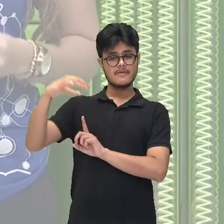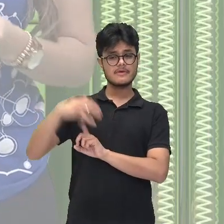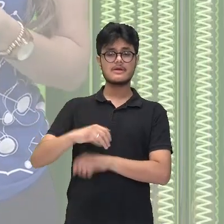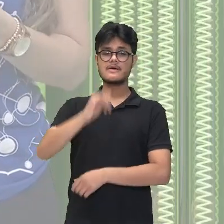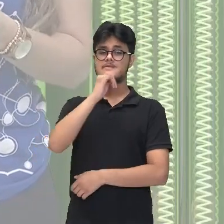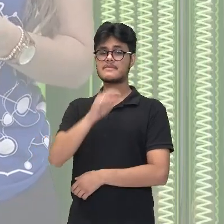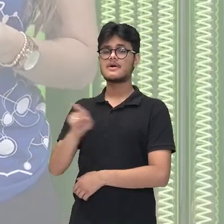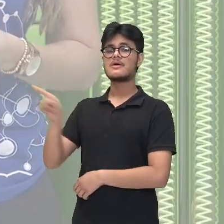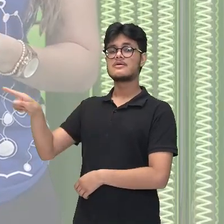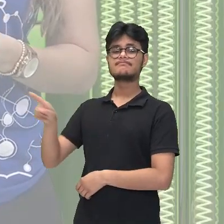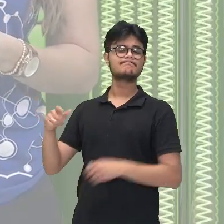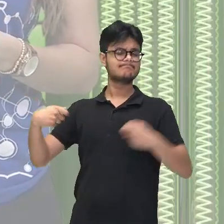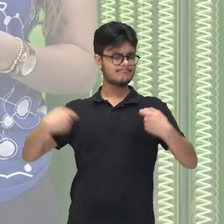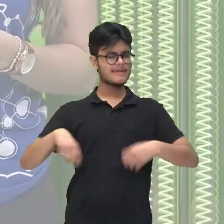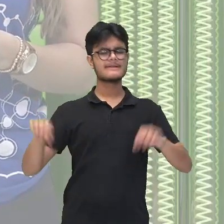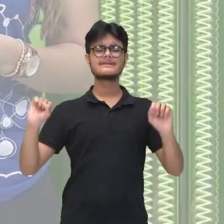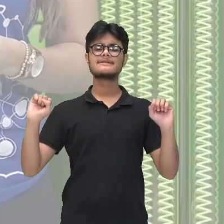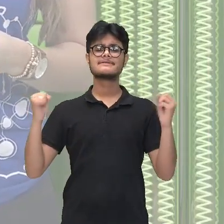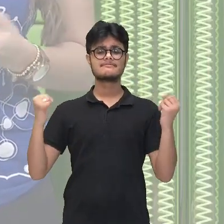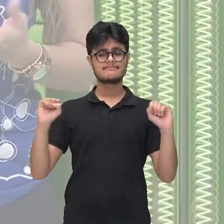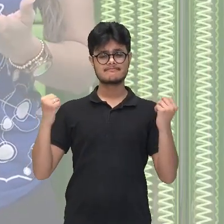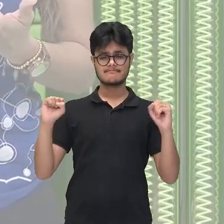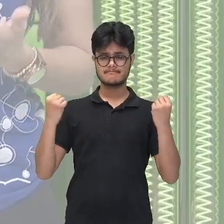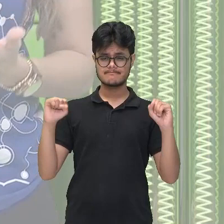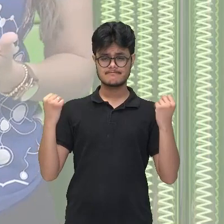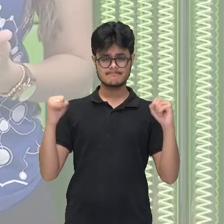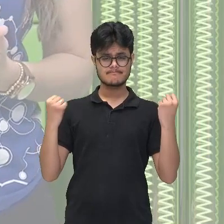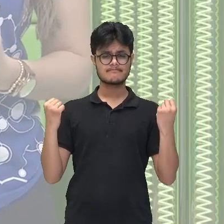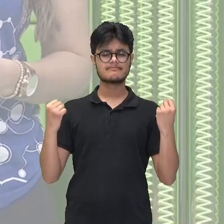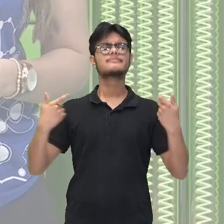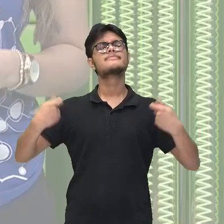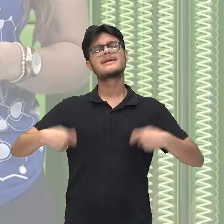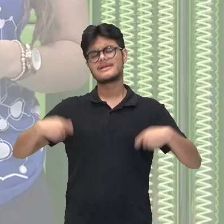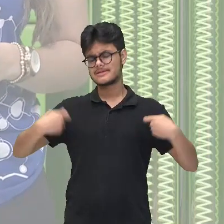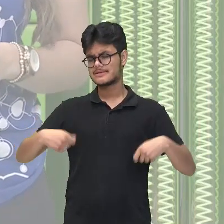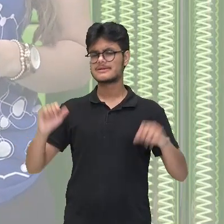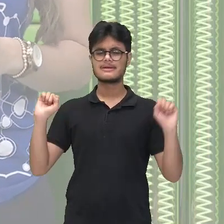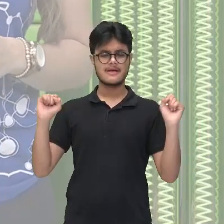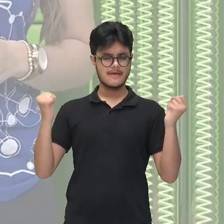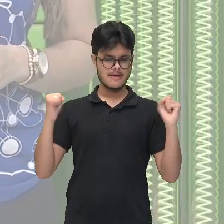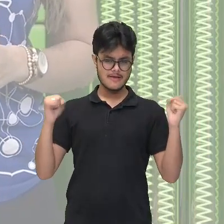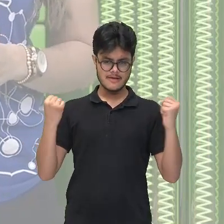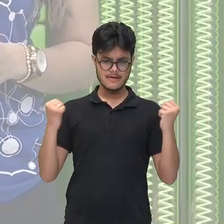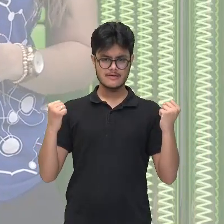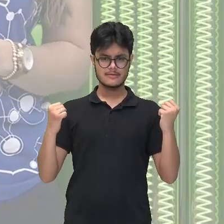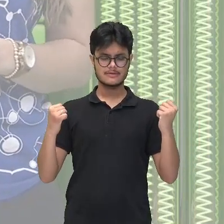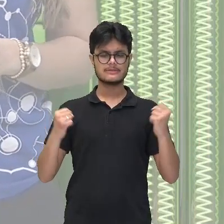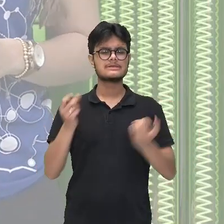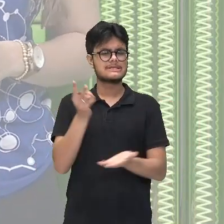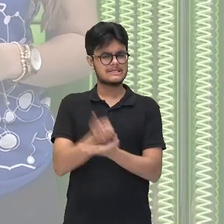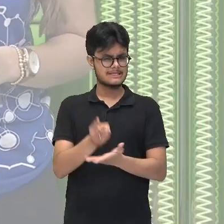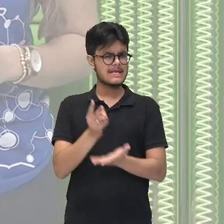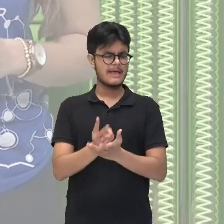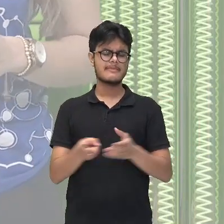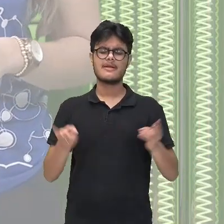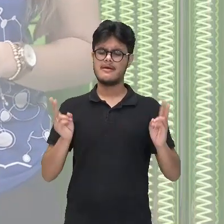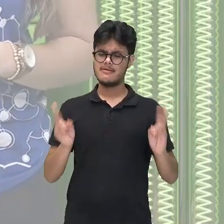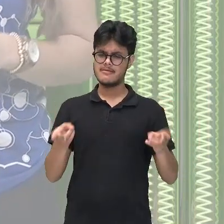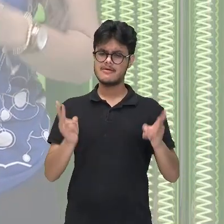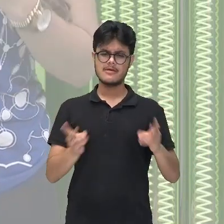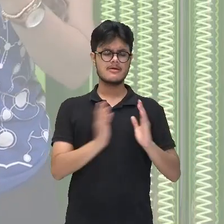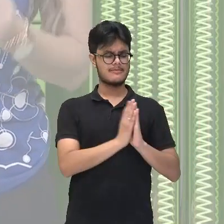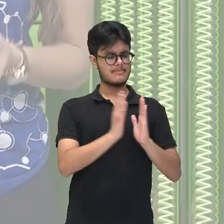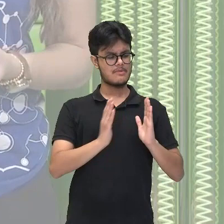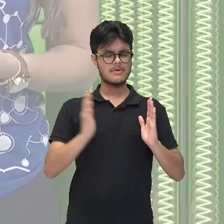exemplo, praticar esportes ou atividades físicas de maneira consistente, né? Então,